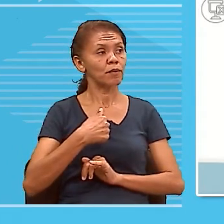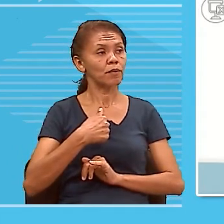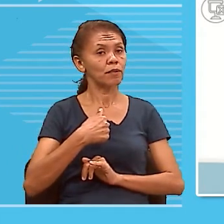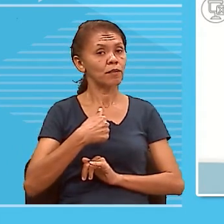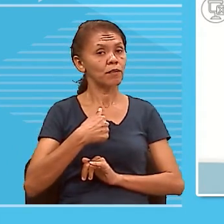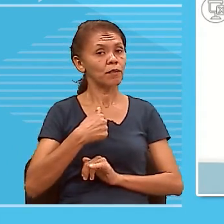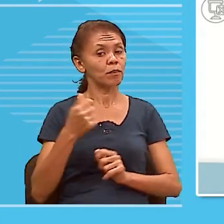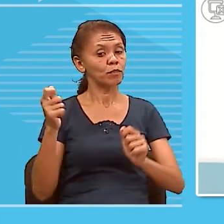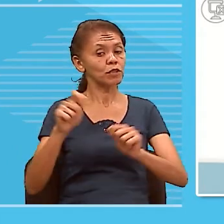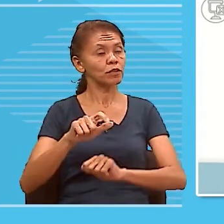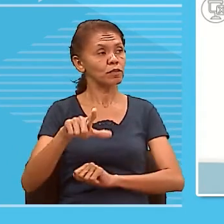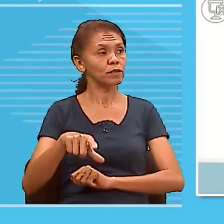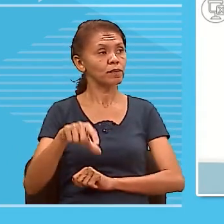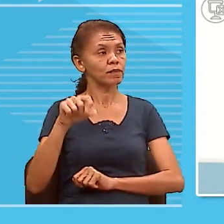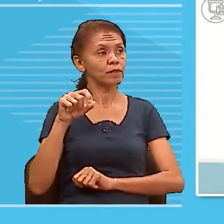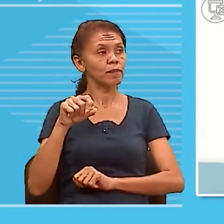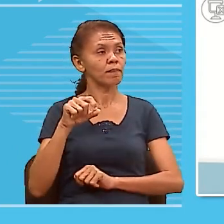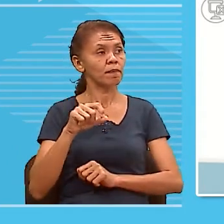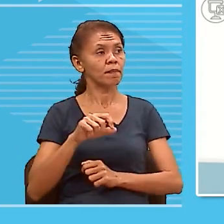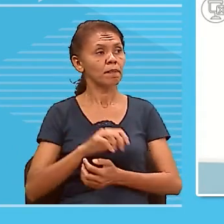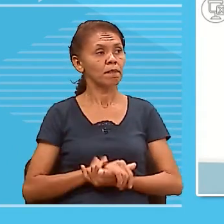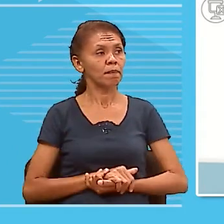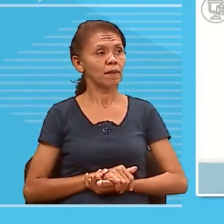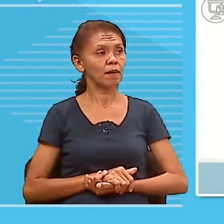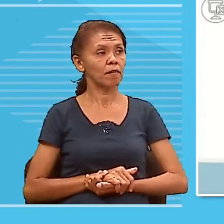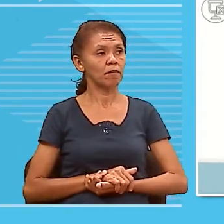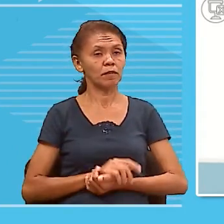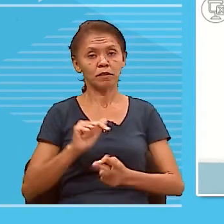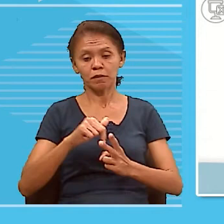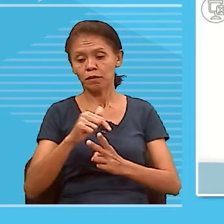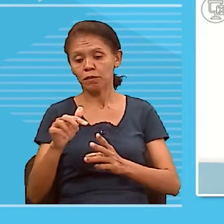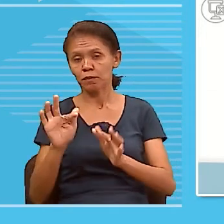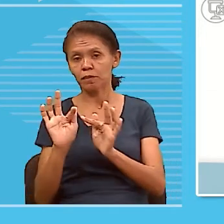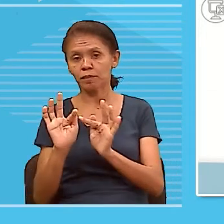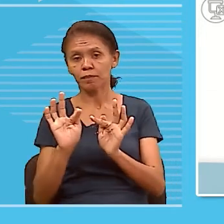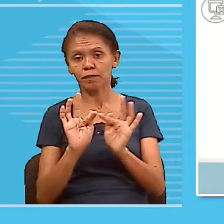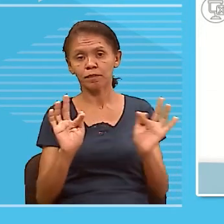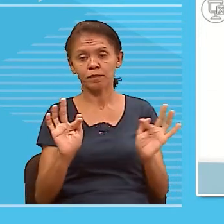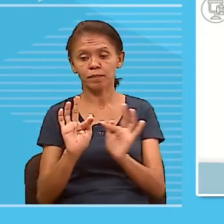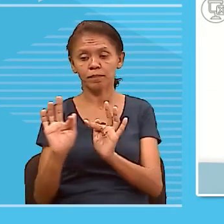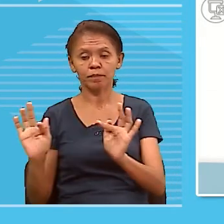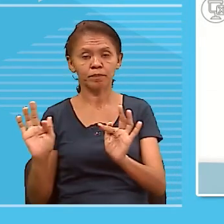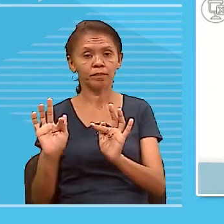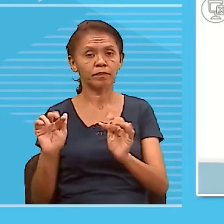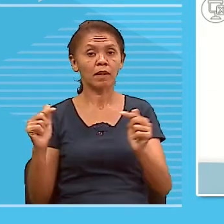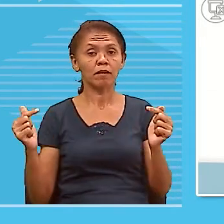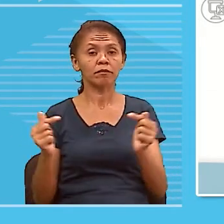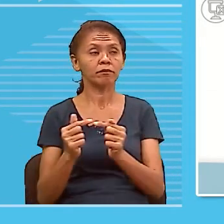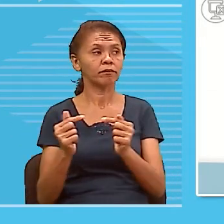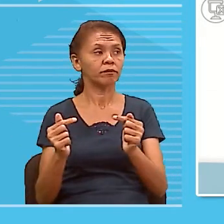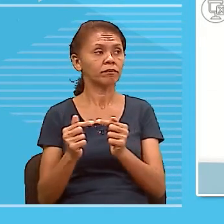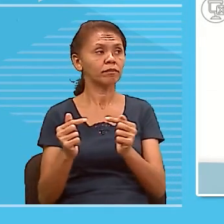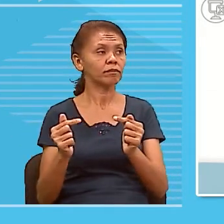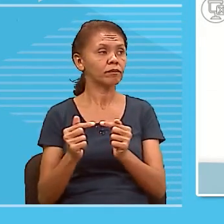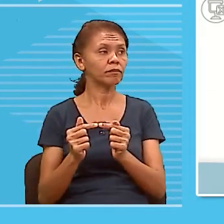a oração seguinte oração 2 Qual é a relação